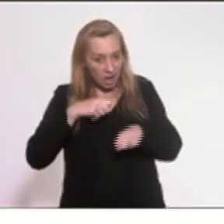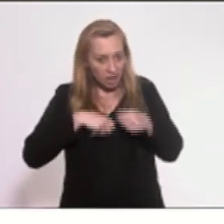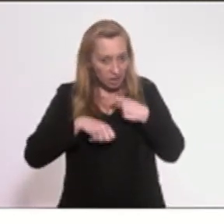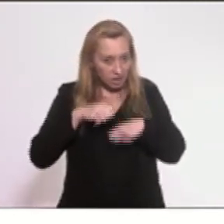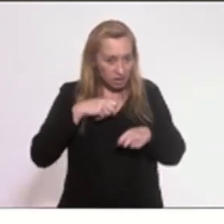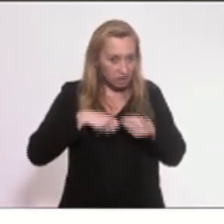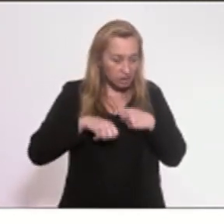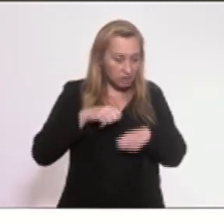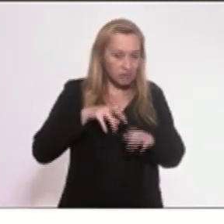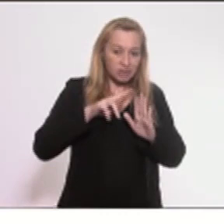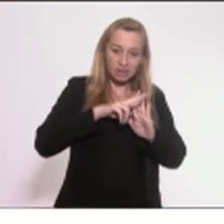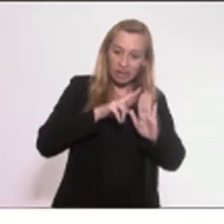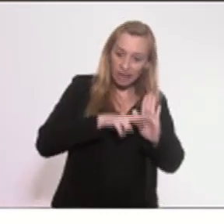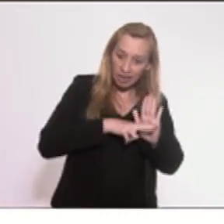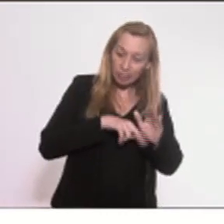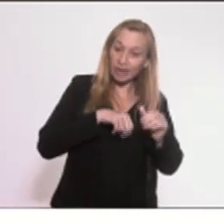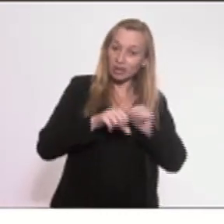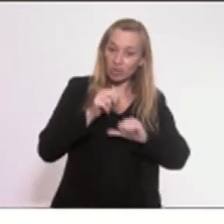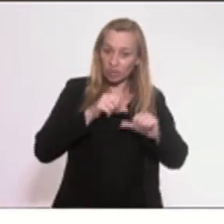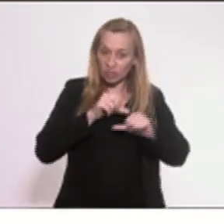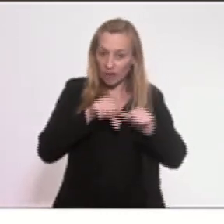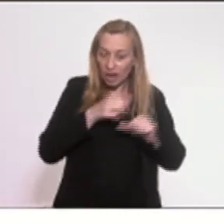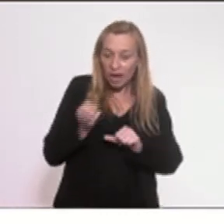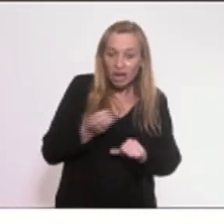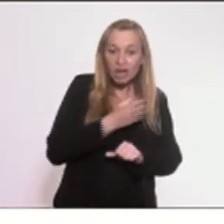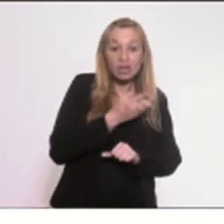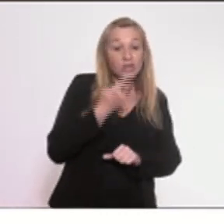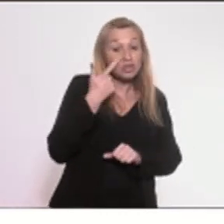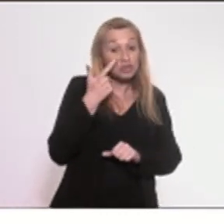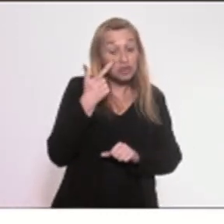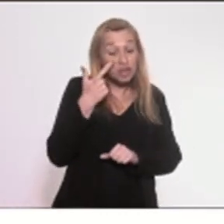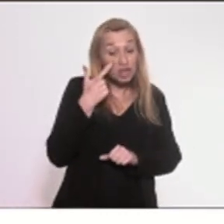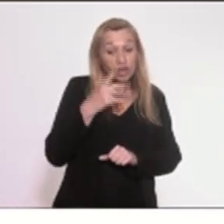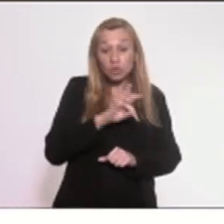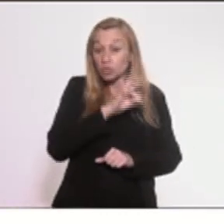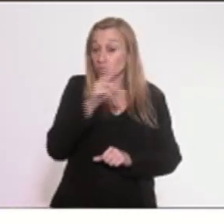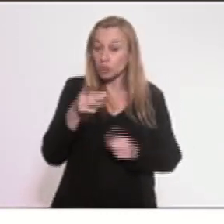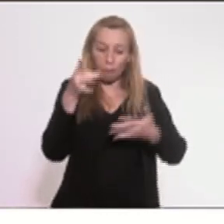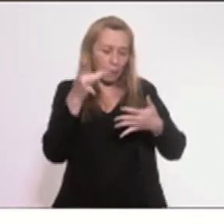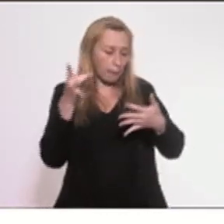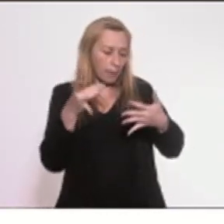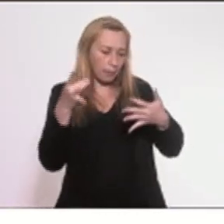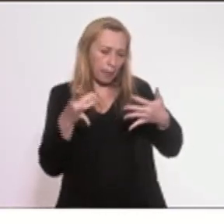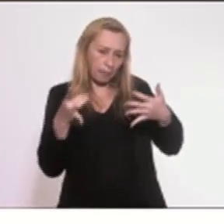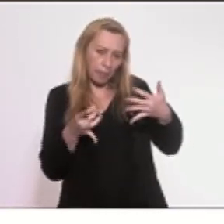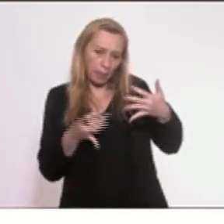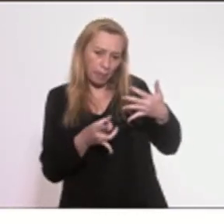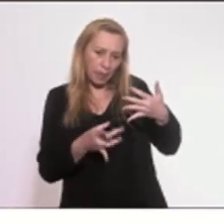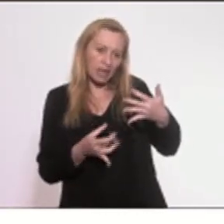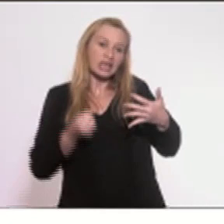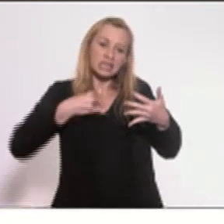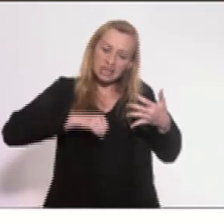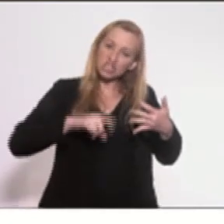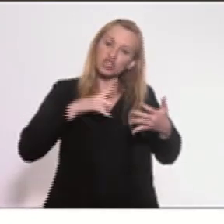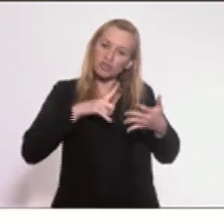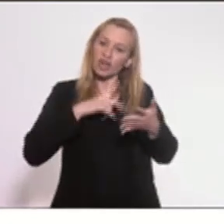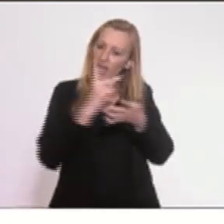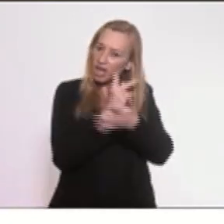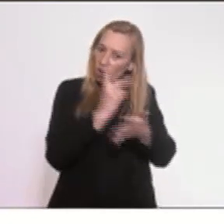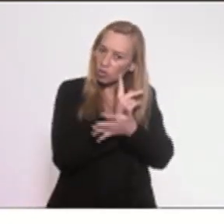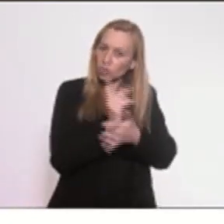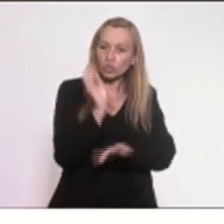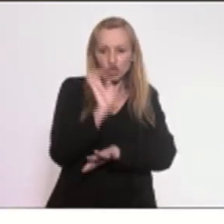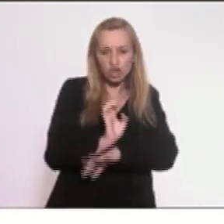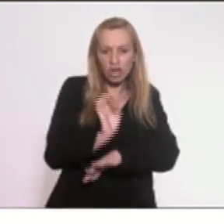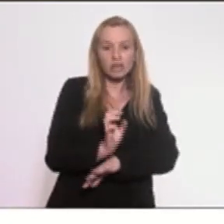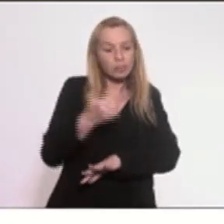para renová-lo, é hora de rever os pontos falhos. E se tiver ponto falho, o